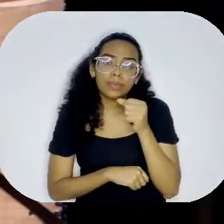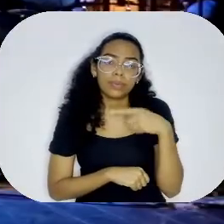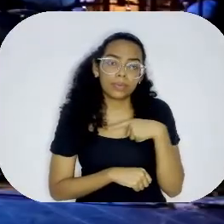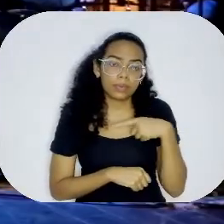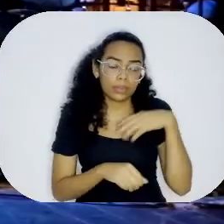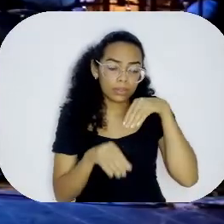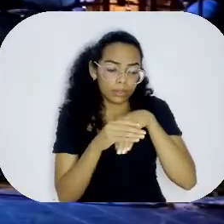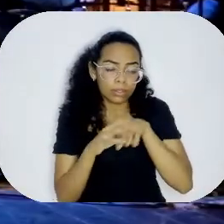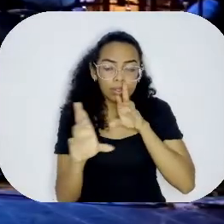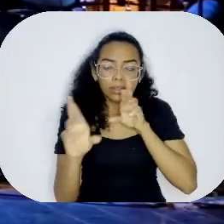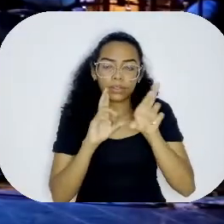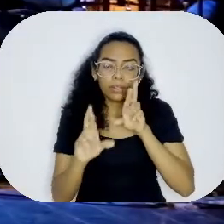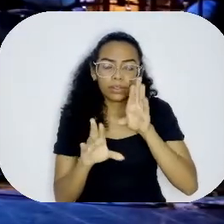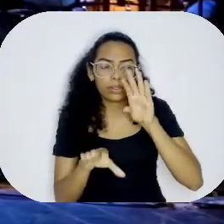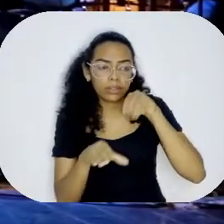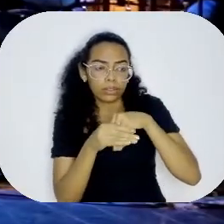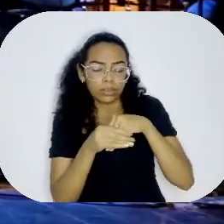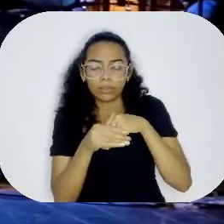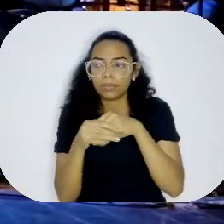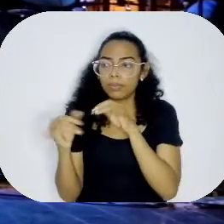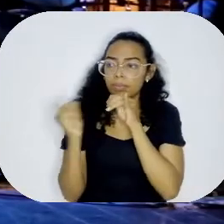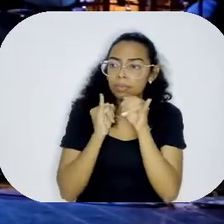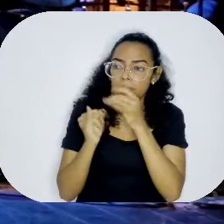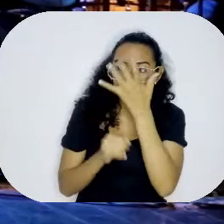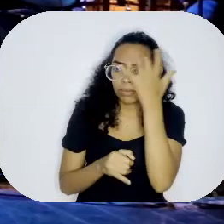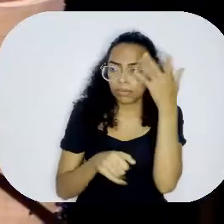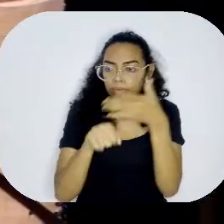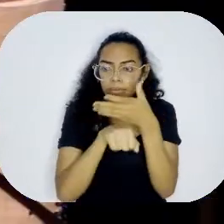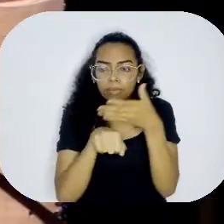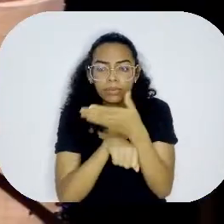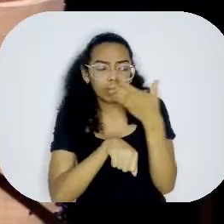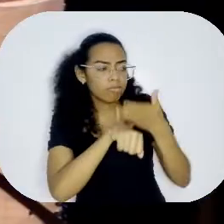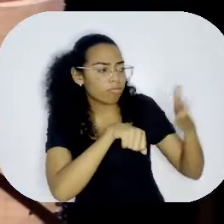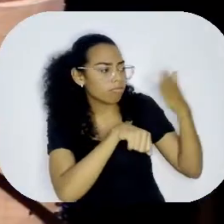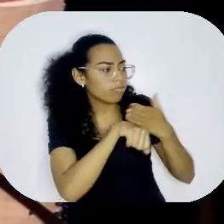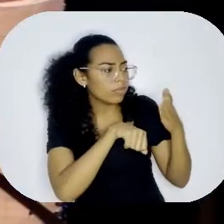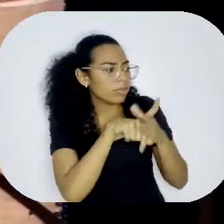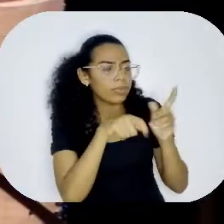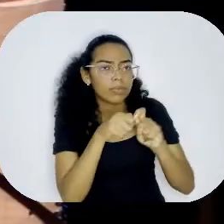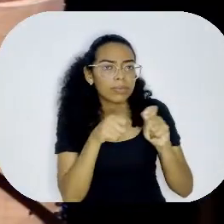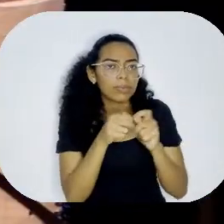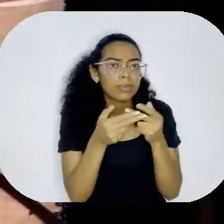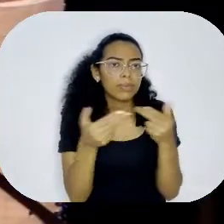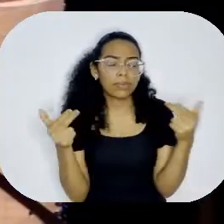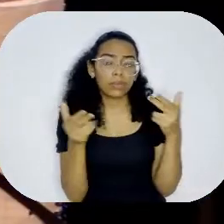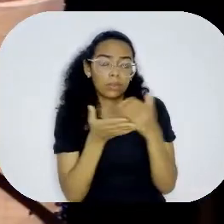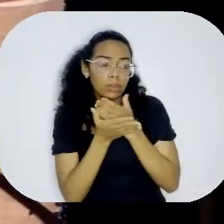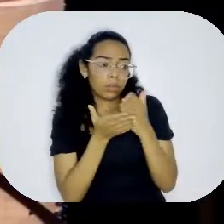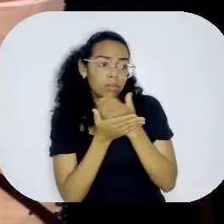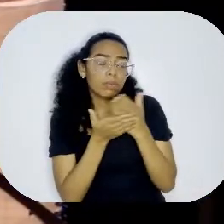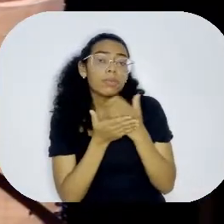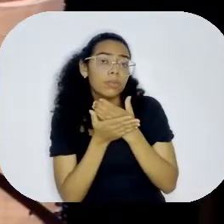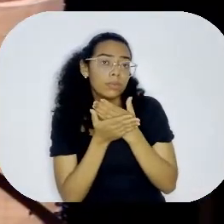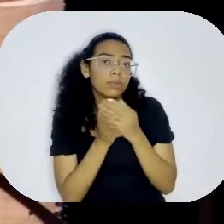virtual, pessoas a participar, ensaio que se fazia, um disco em